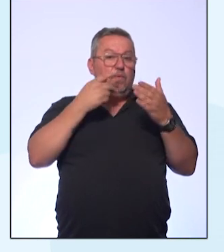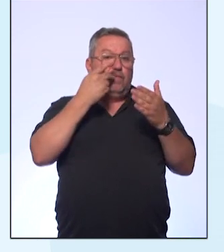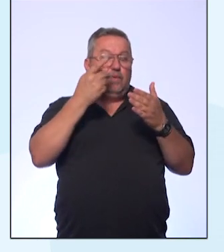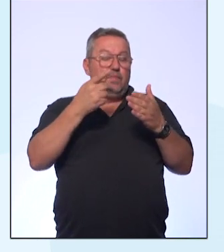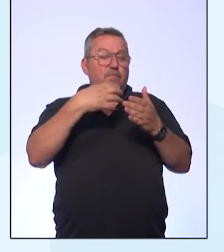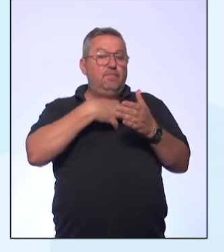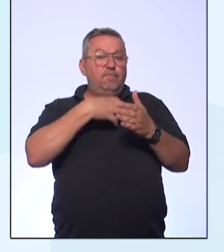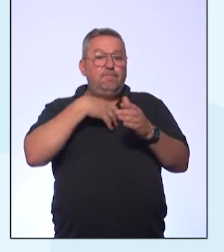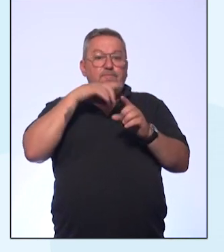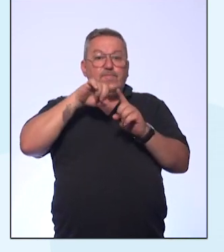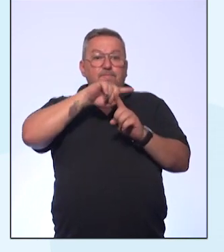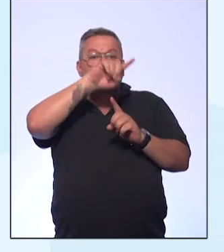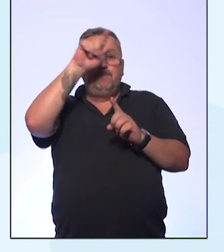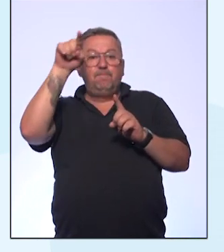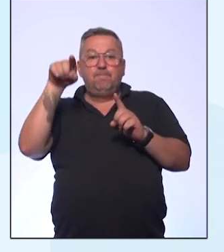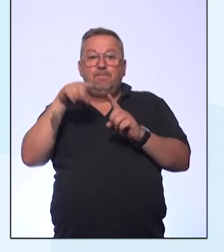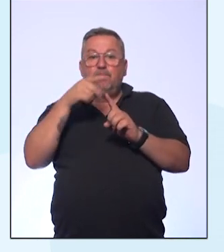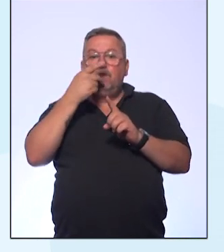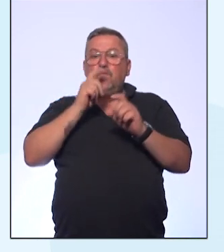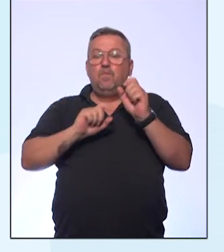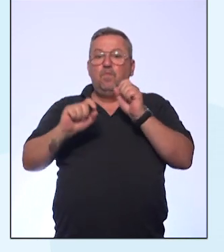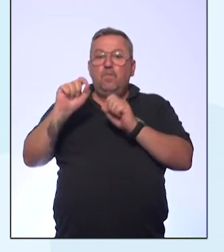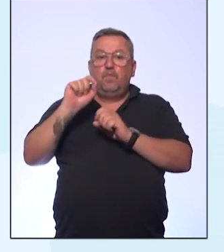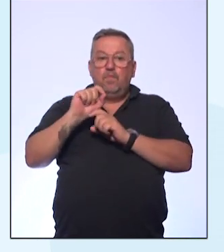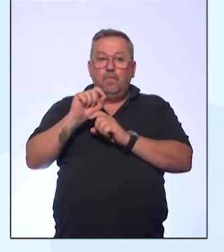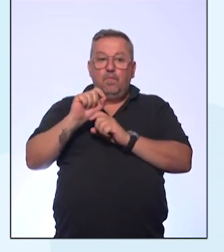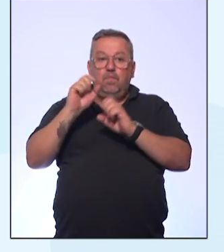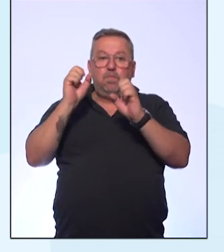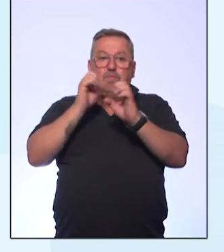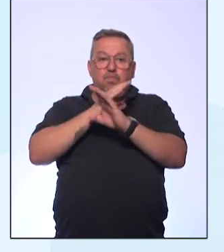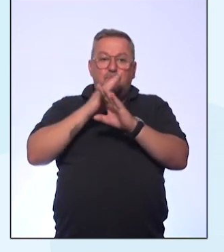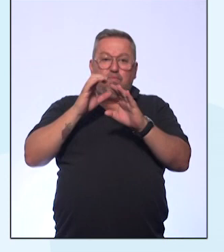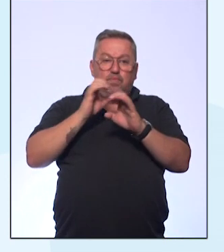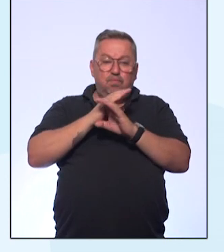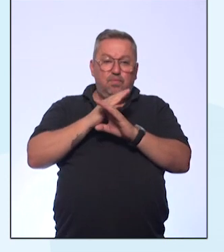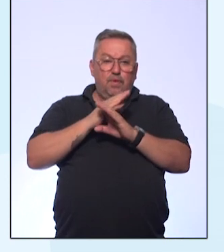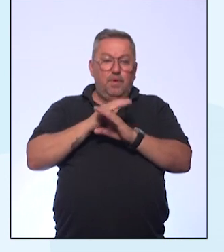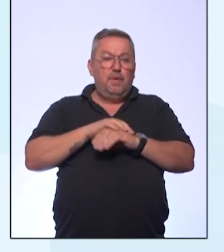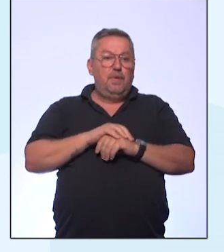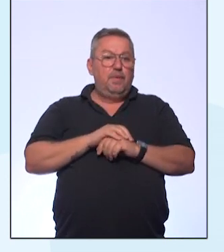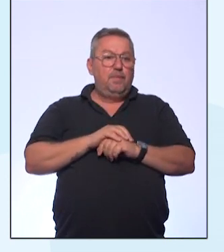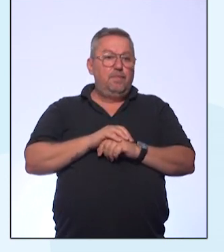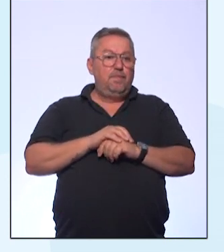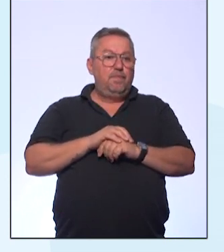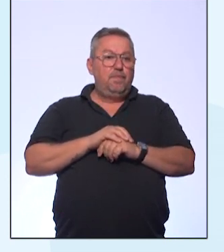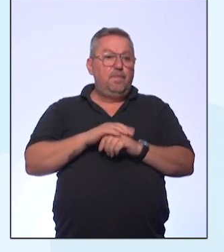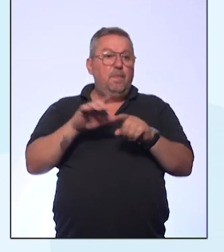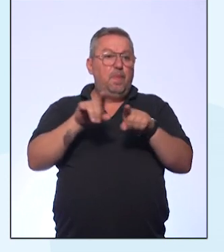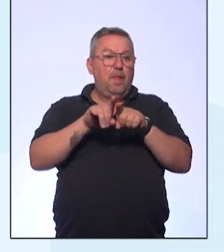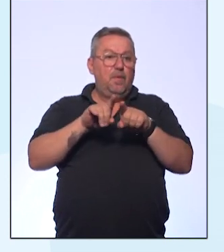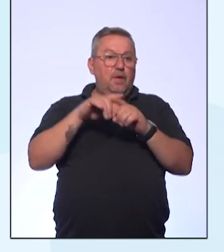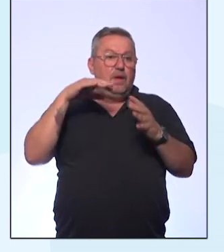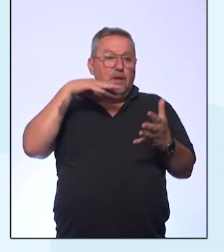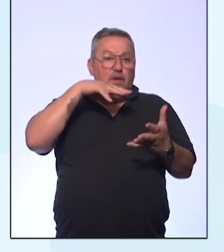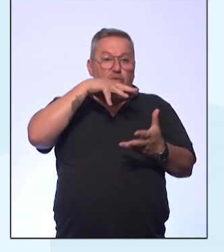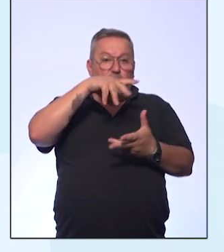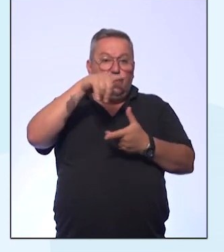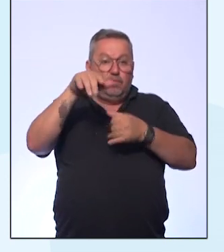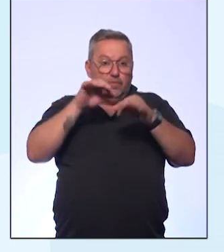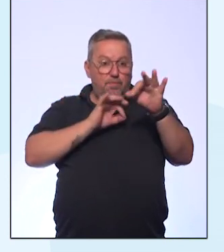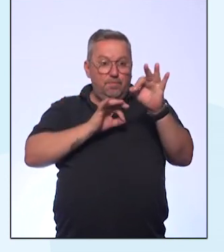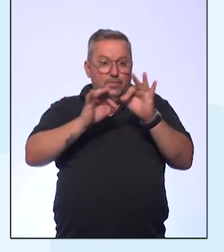em formas de circulação, nós estamos falando de fluxos imateriais e materiais. E quando nós falamos da